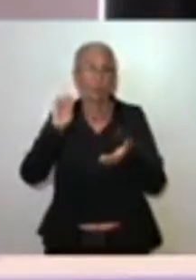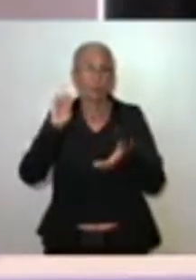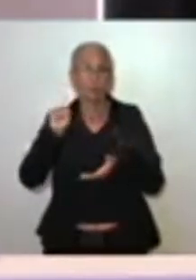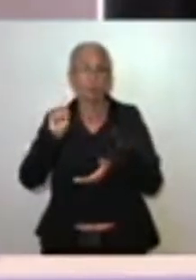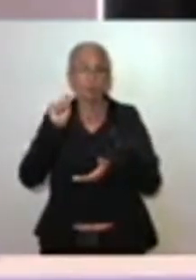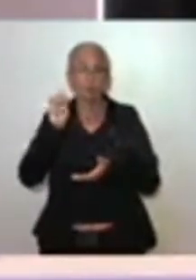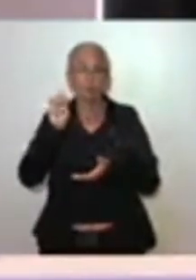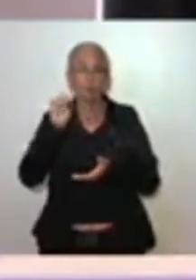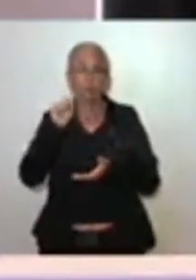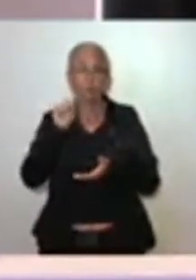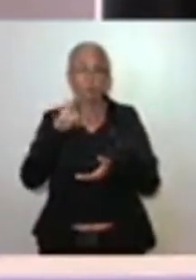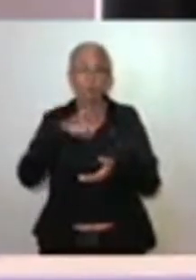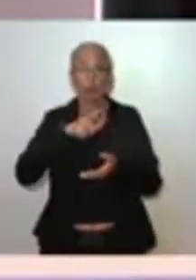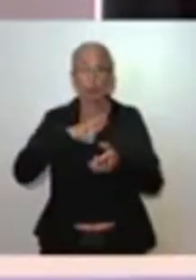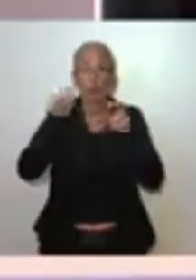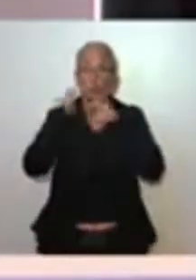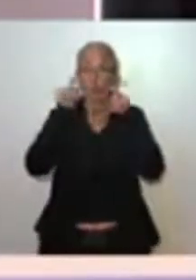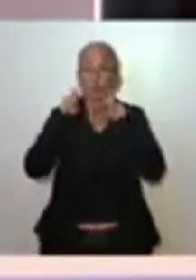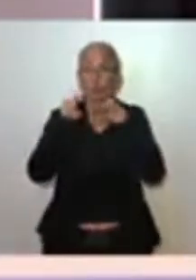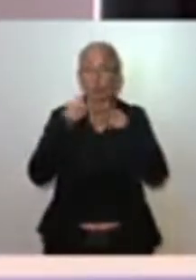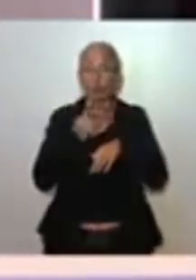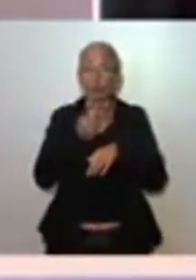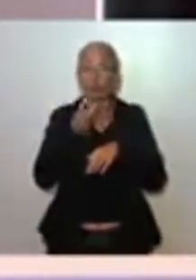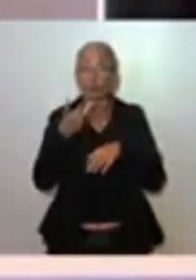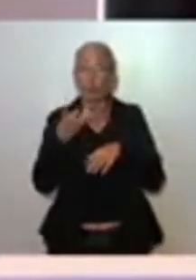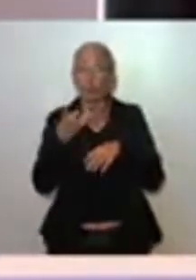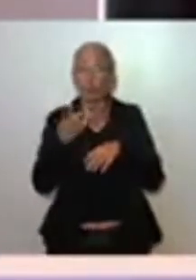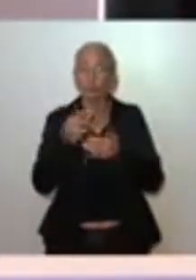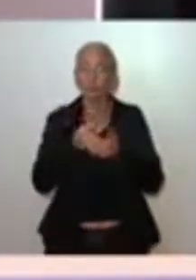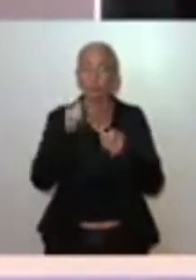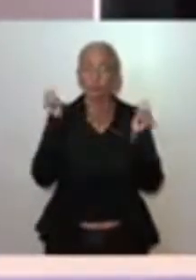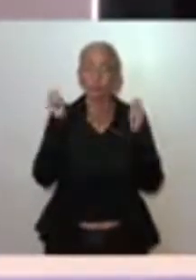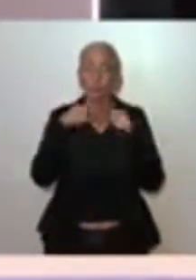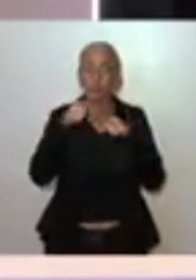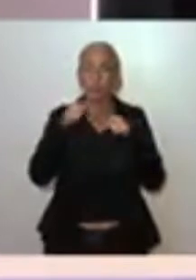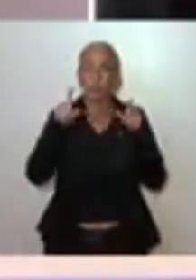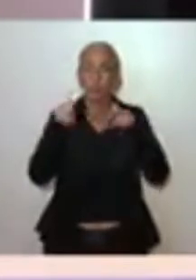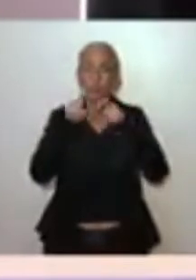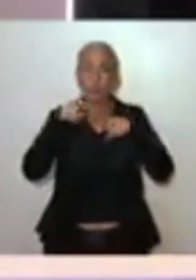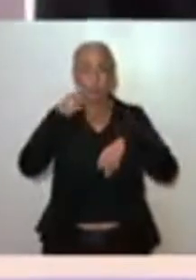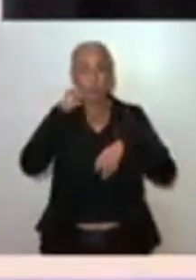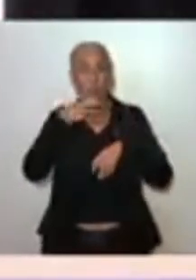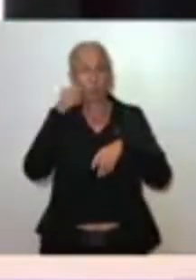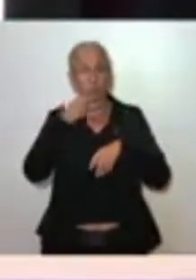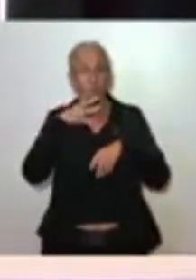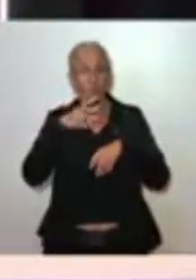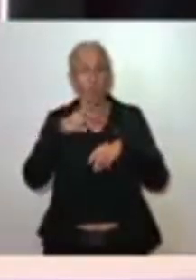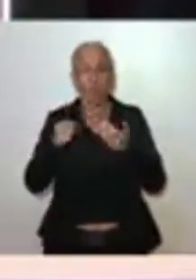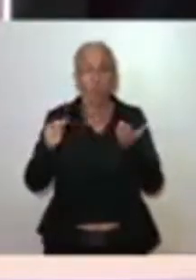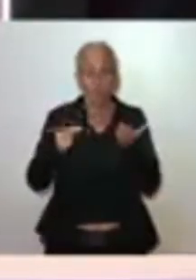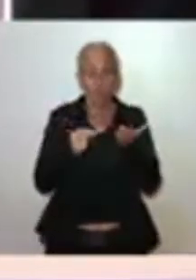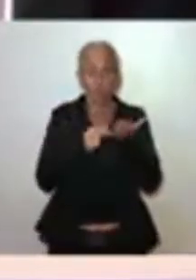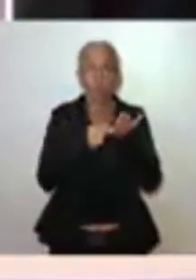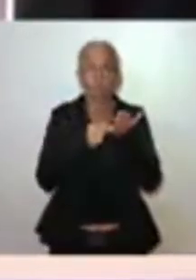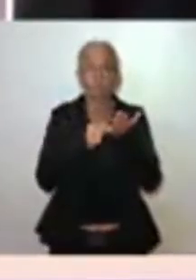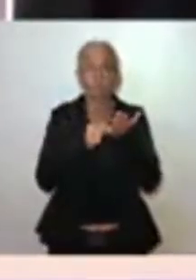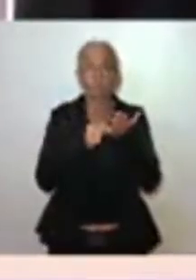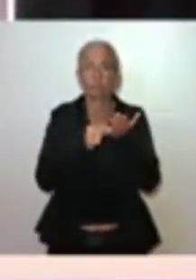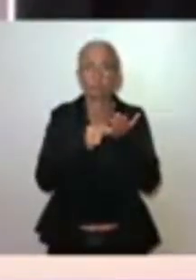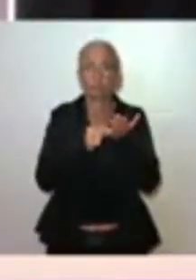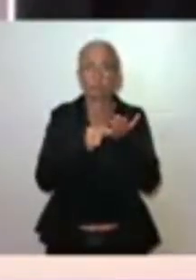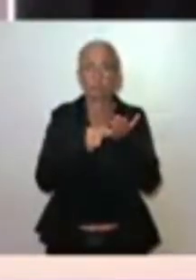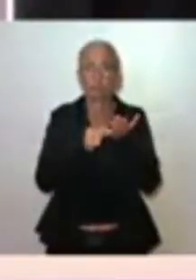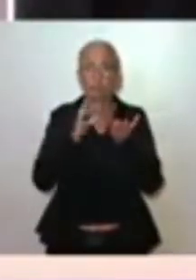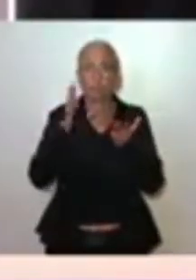TSE tem um super computador que faz a conta só preciso de um supercomputador porque Como diz 500 mil urnas de nas últimas